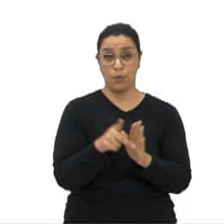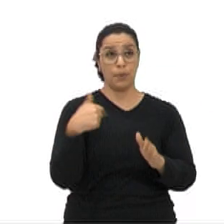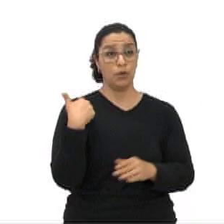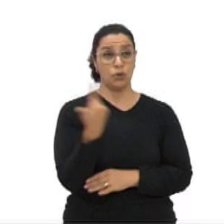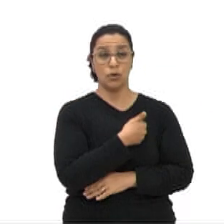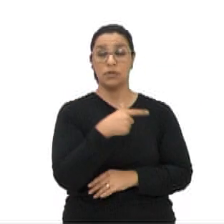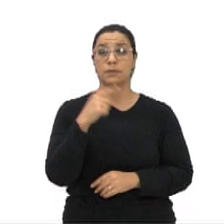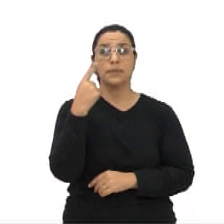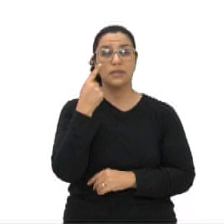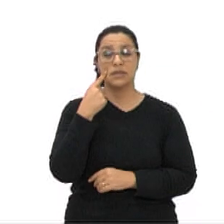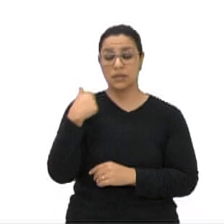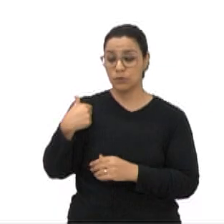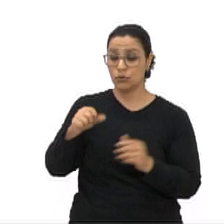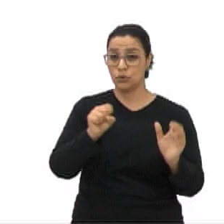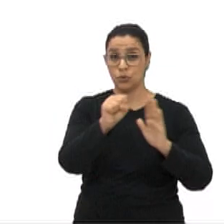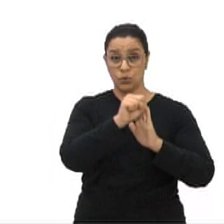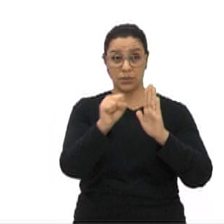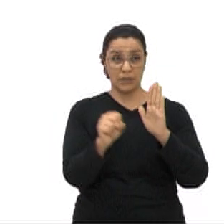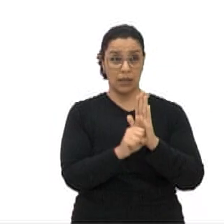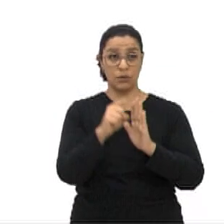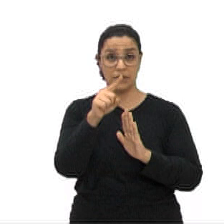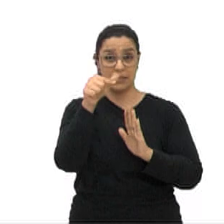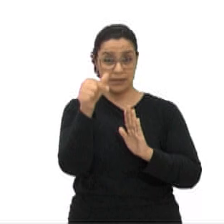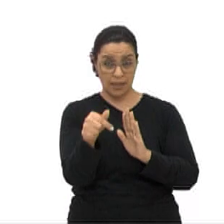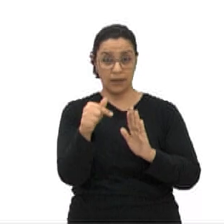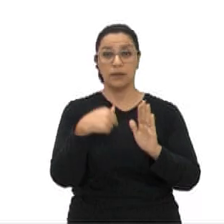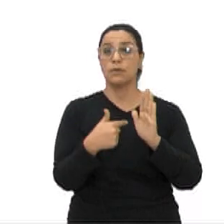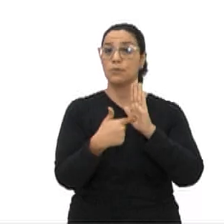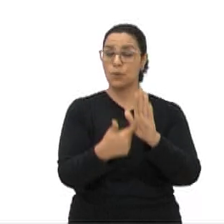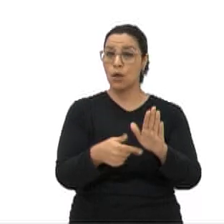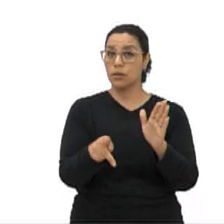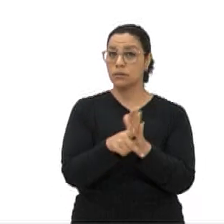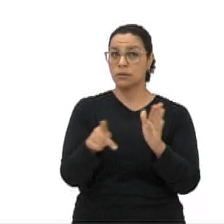para o século XVII, a